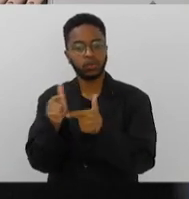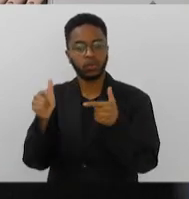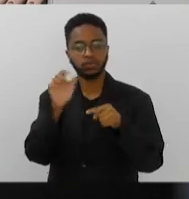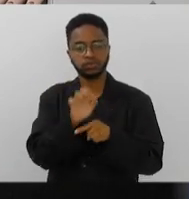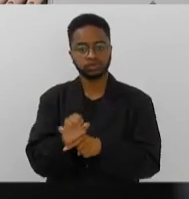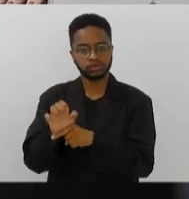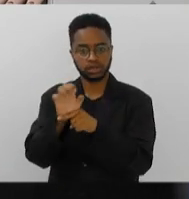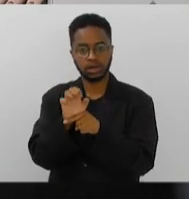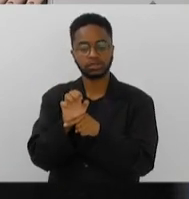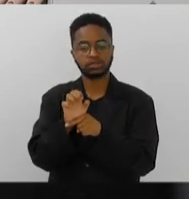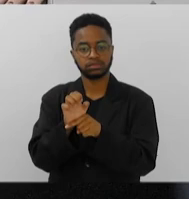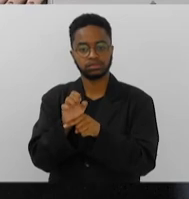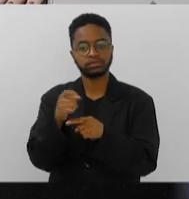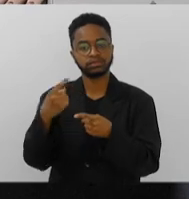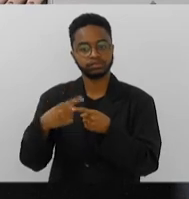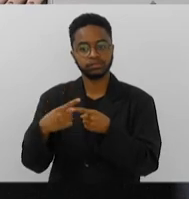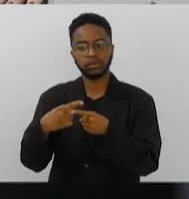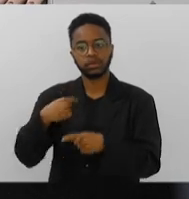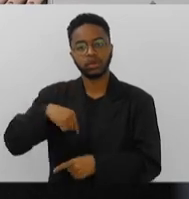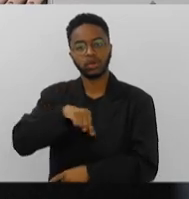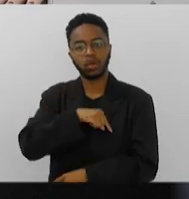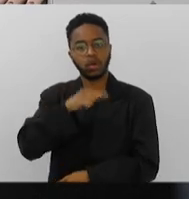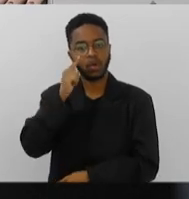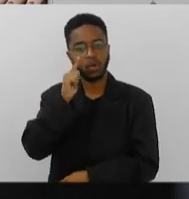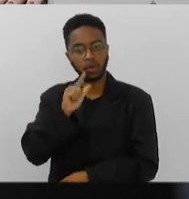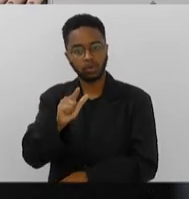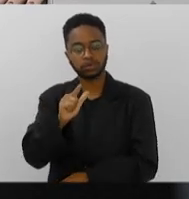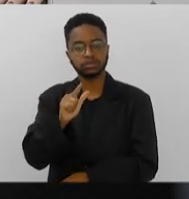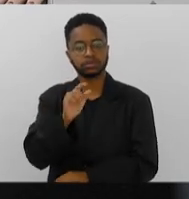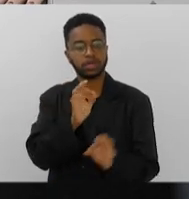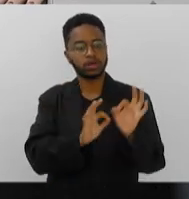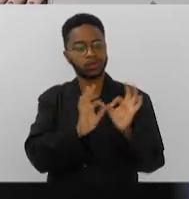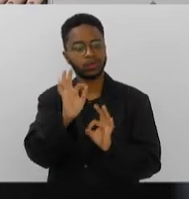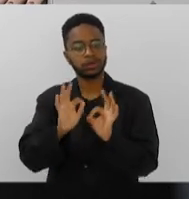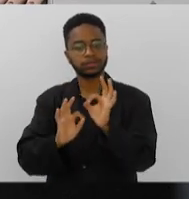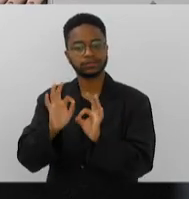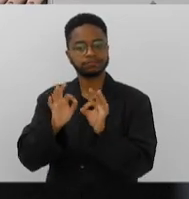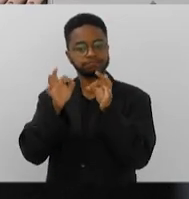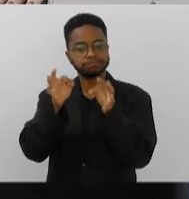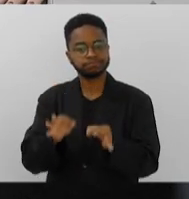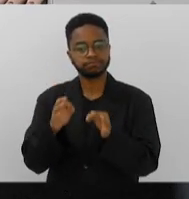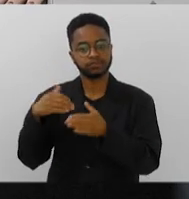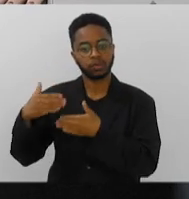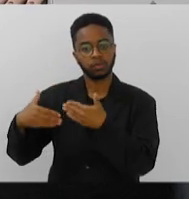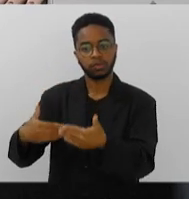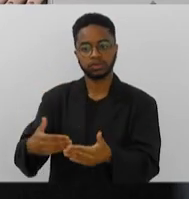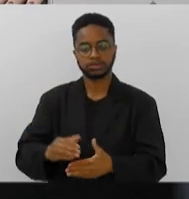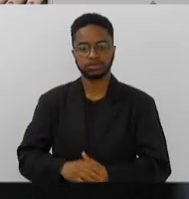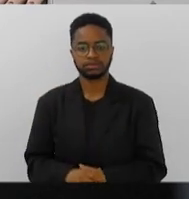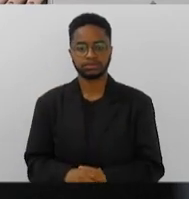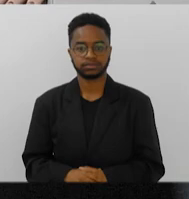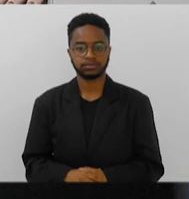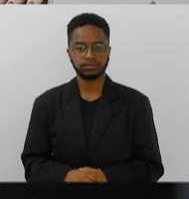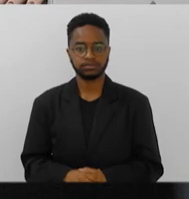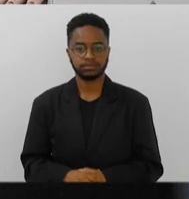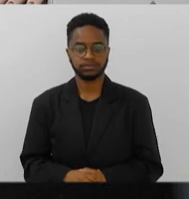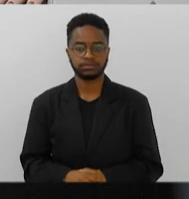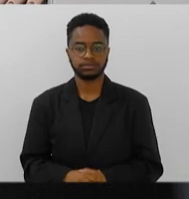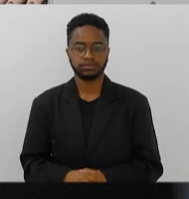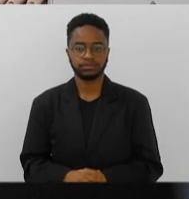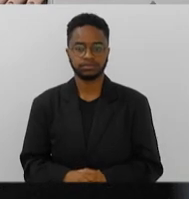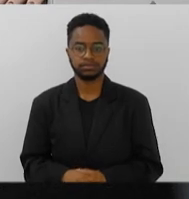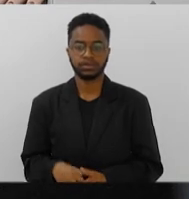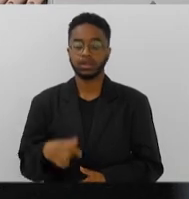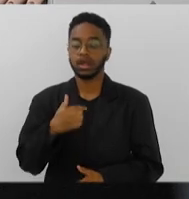que nós tenhamos uma formatação mais concreta neste processo. Eu queria